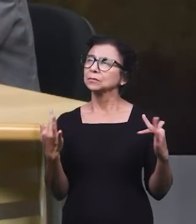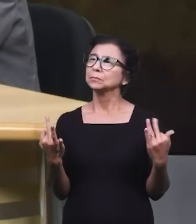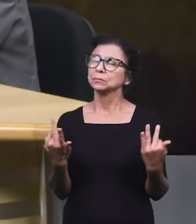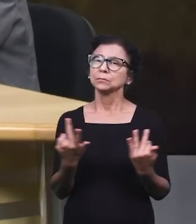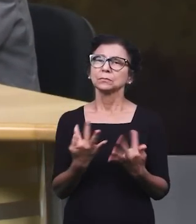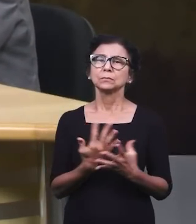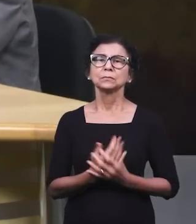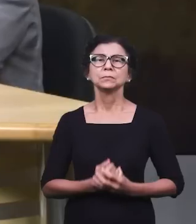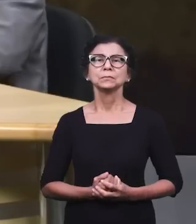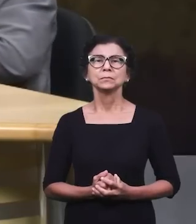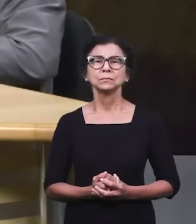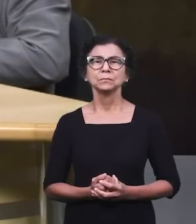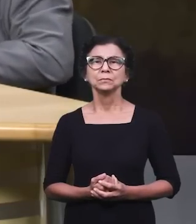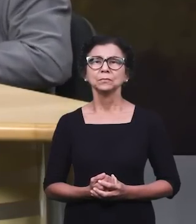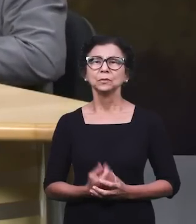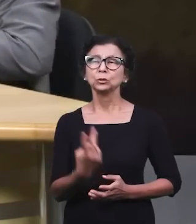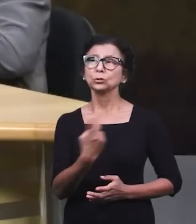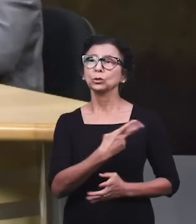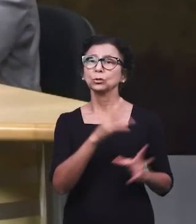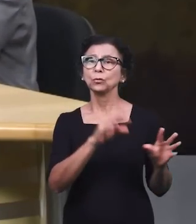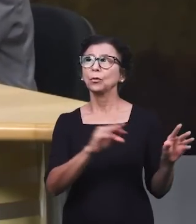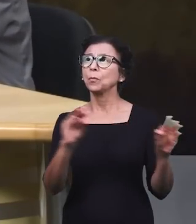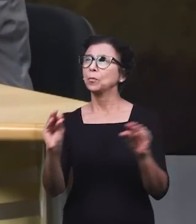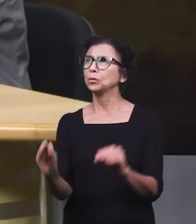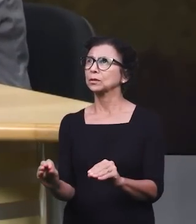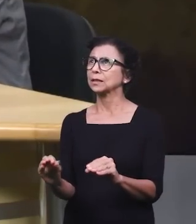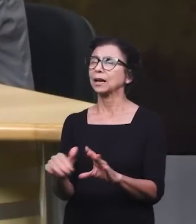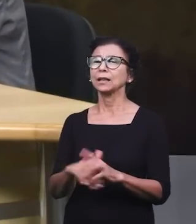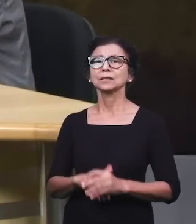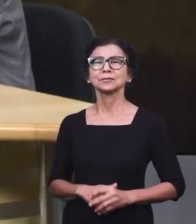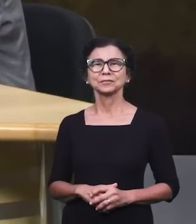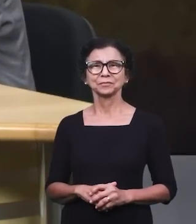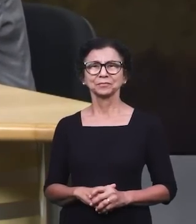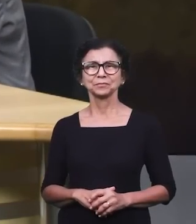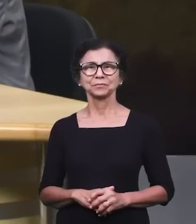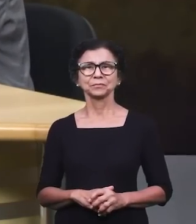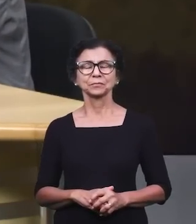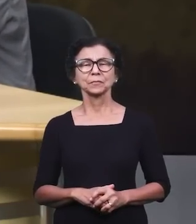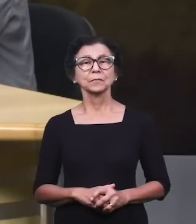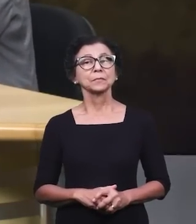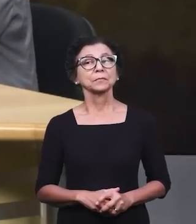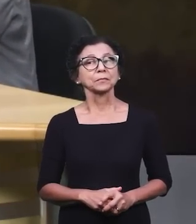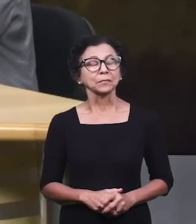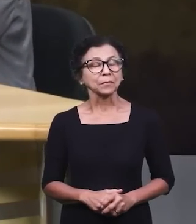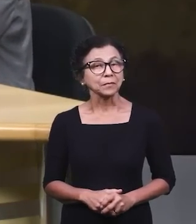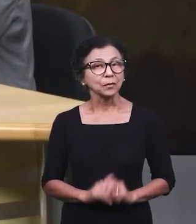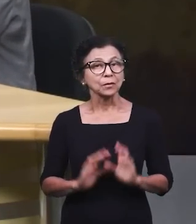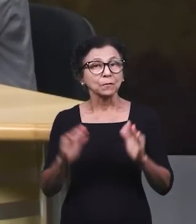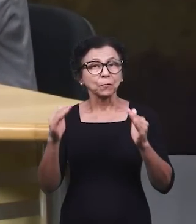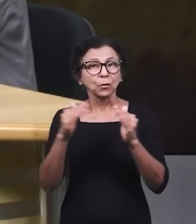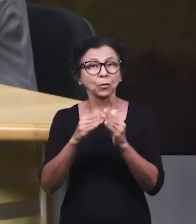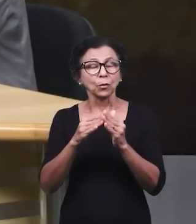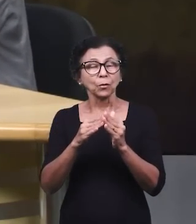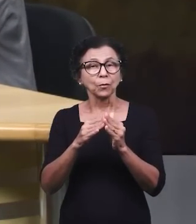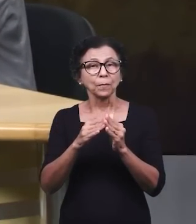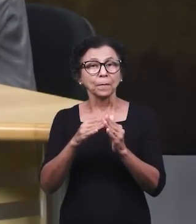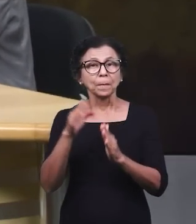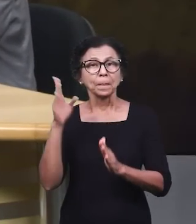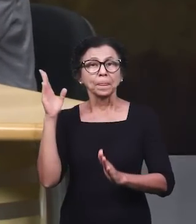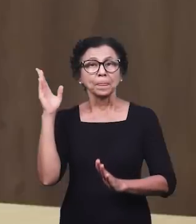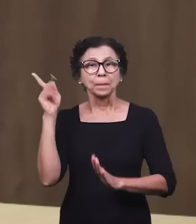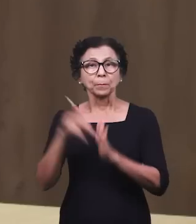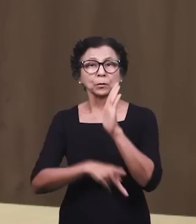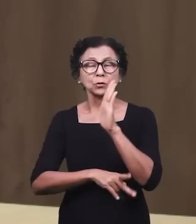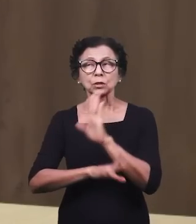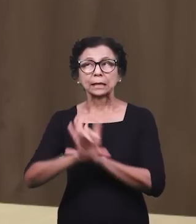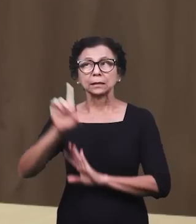de Deus e na total observância ao projeto de Deus. A ponto de, depois de tudo que